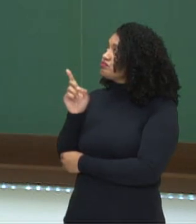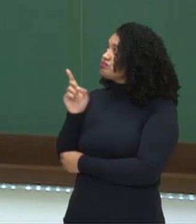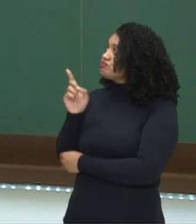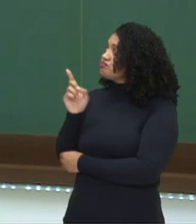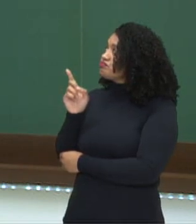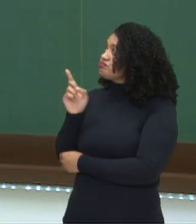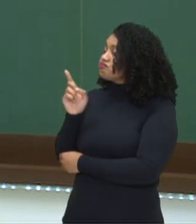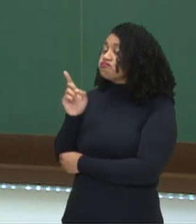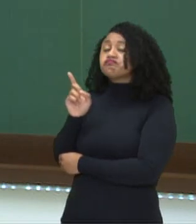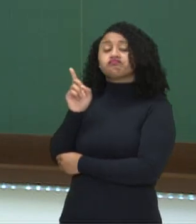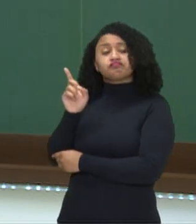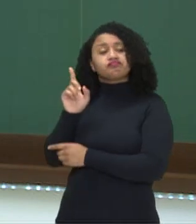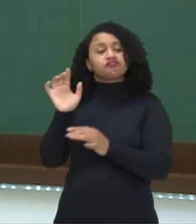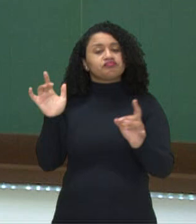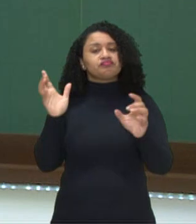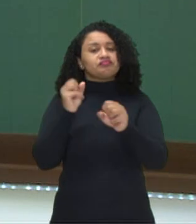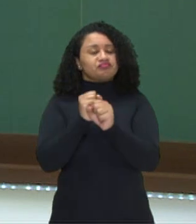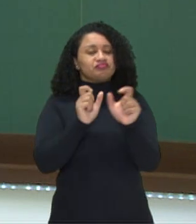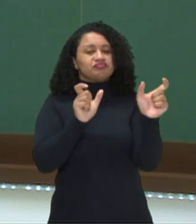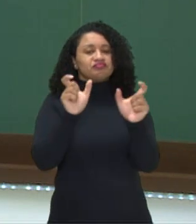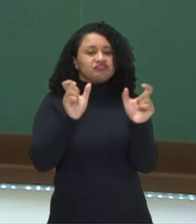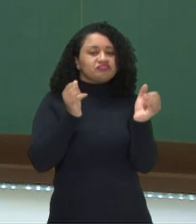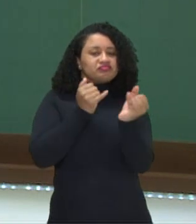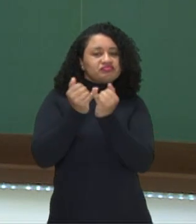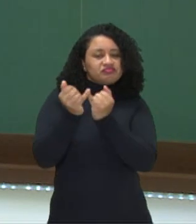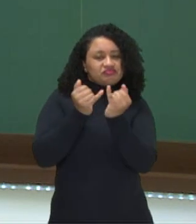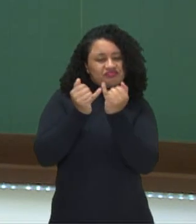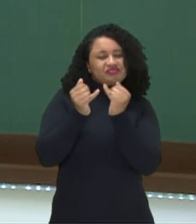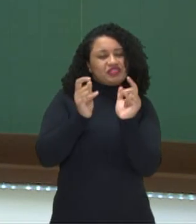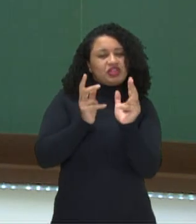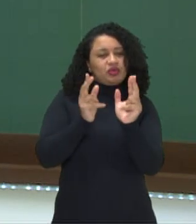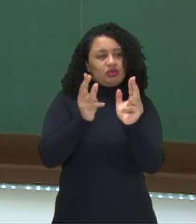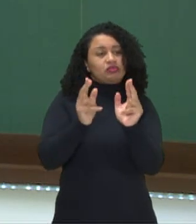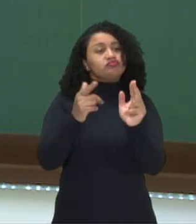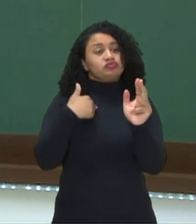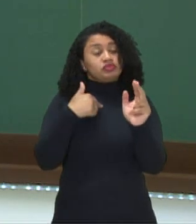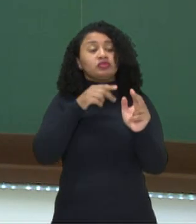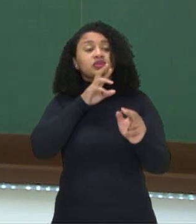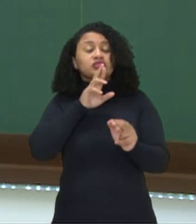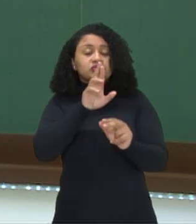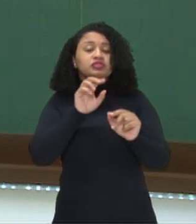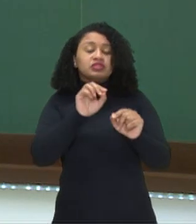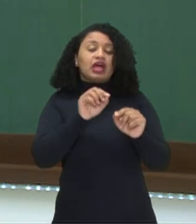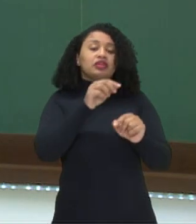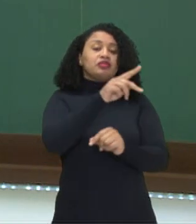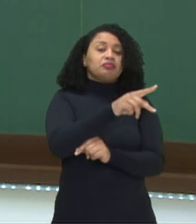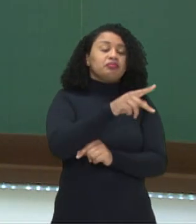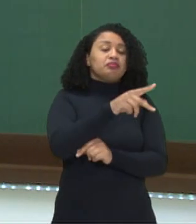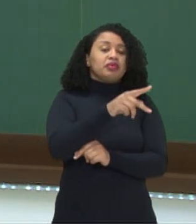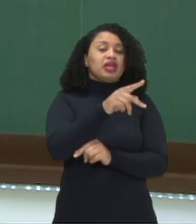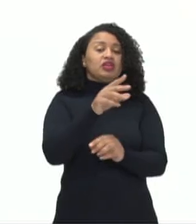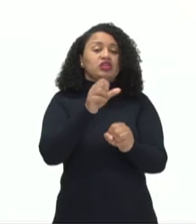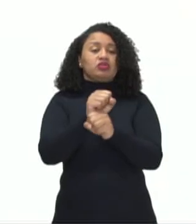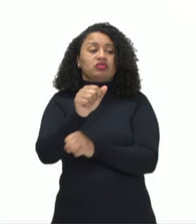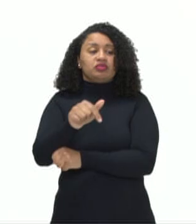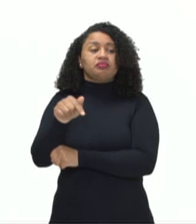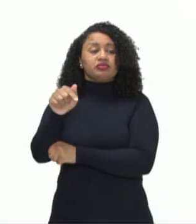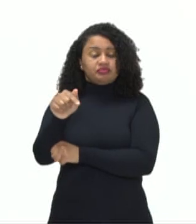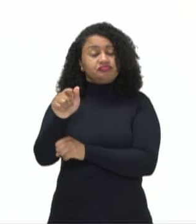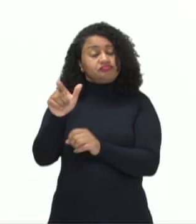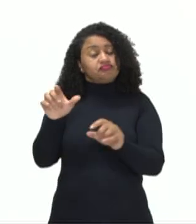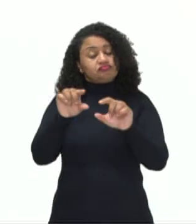Isso foi a adição dos termos semelhantes, tá bom? Então, o resultado da soma desses dois polinômios, 3x ao